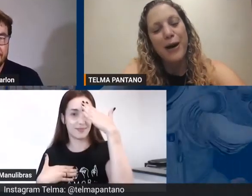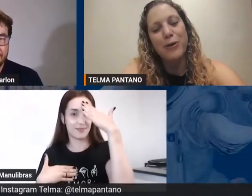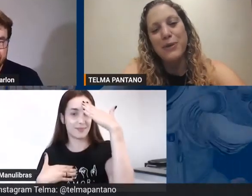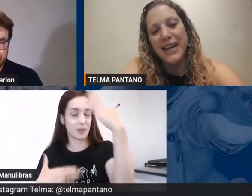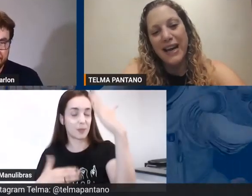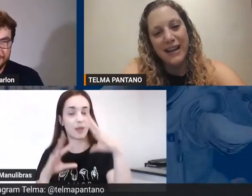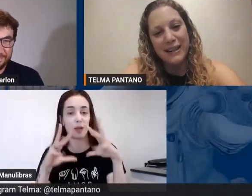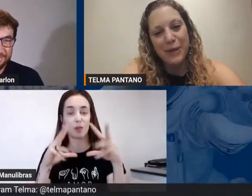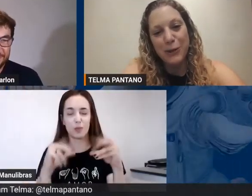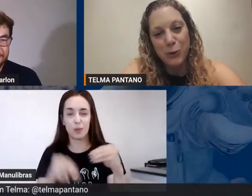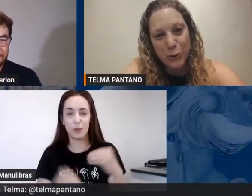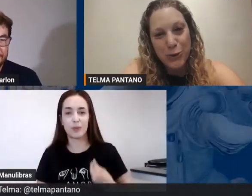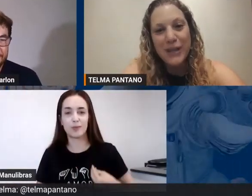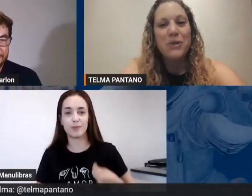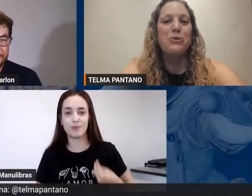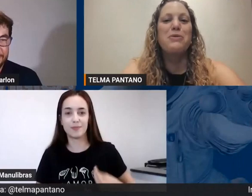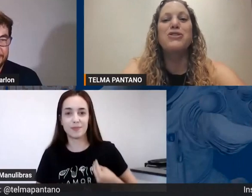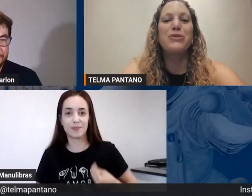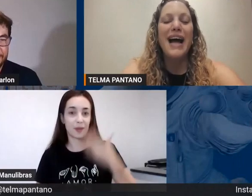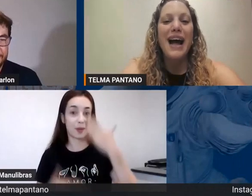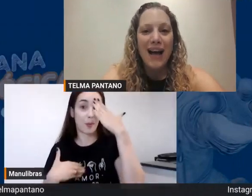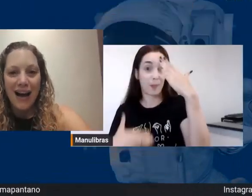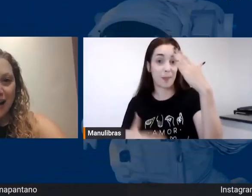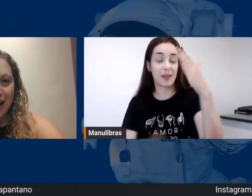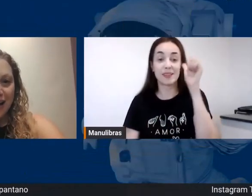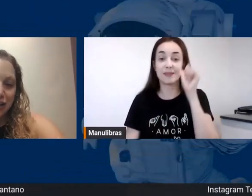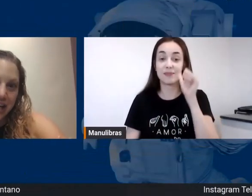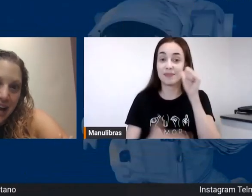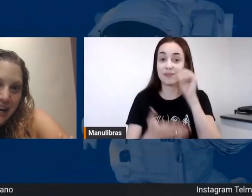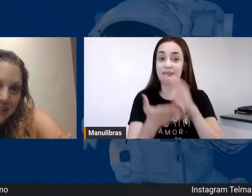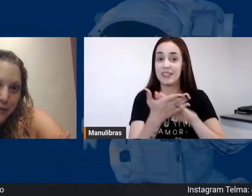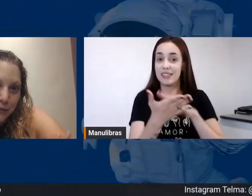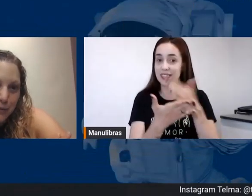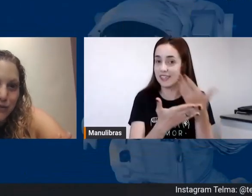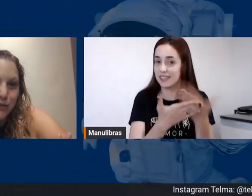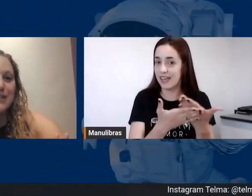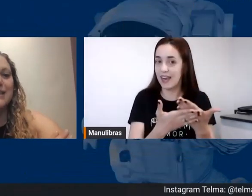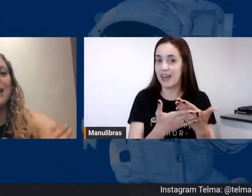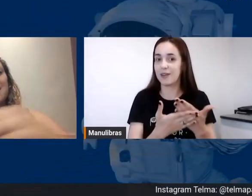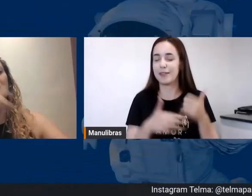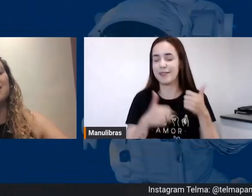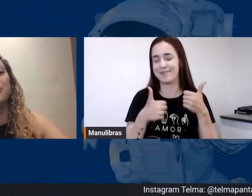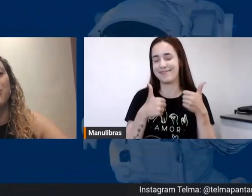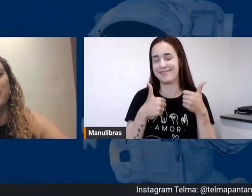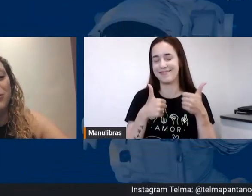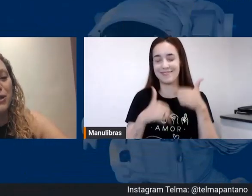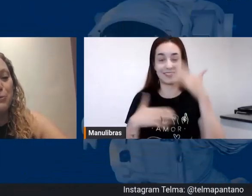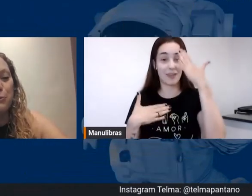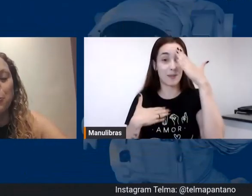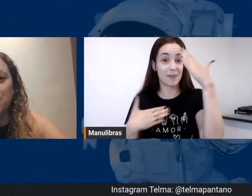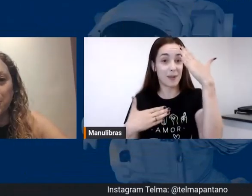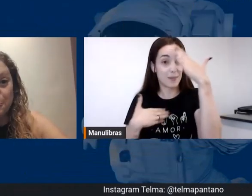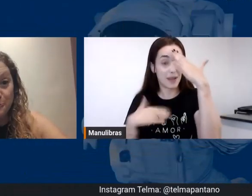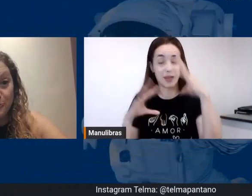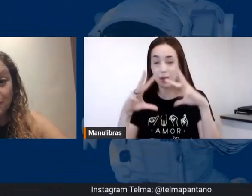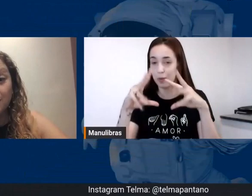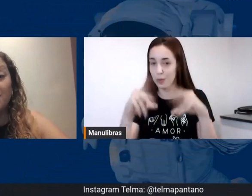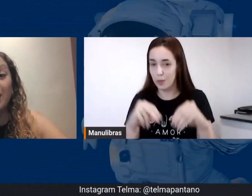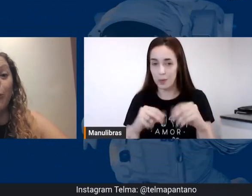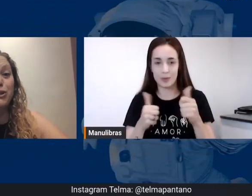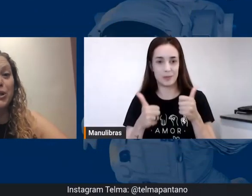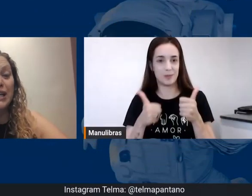Obrigada, Paulo. Obrigada, Manu, por me ajudar a chegar a essas informações, a trazer essas informações para o público.